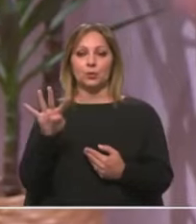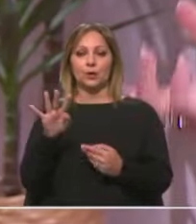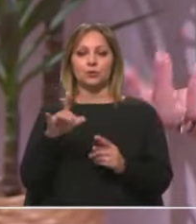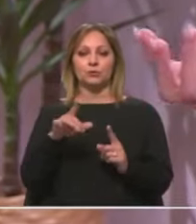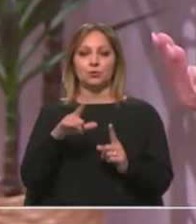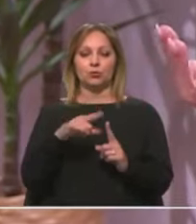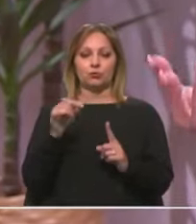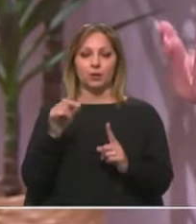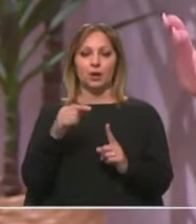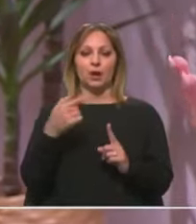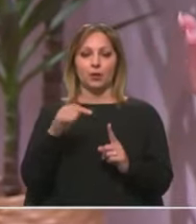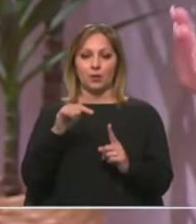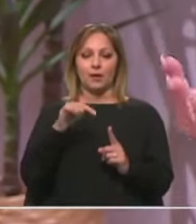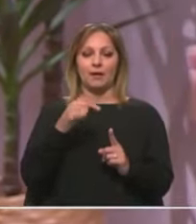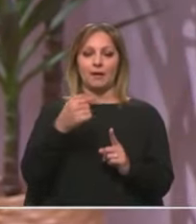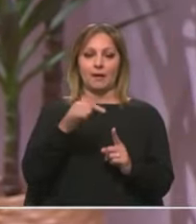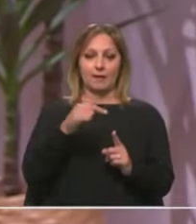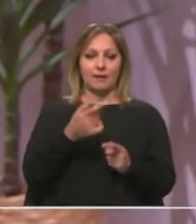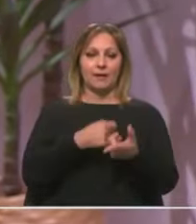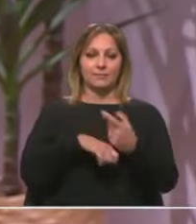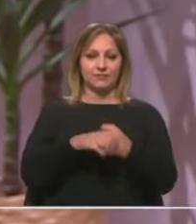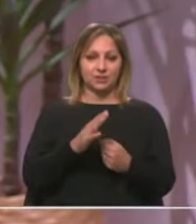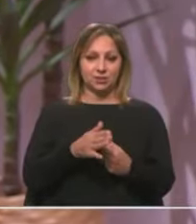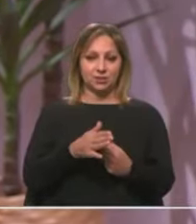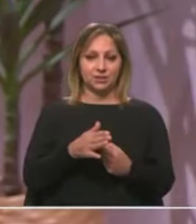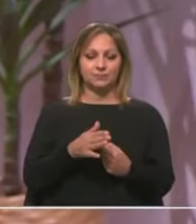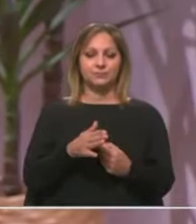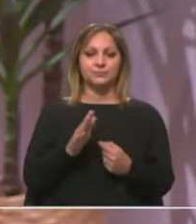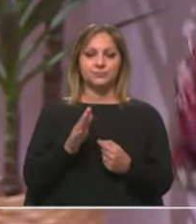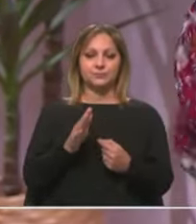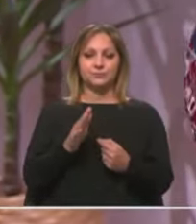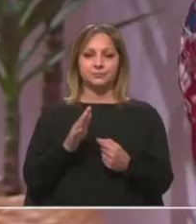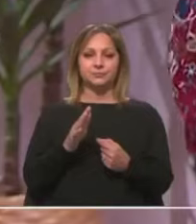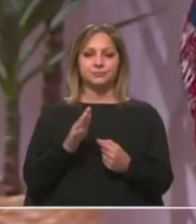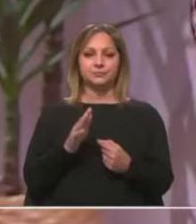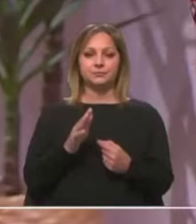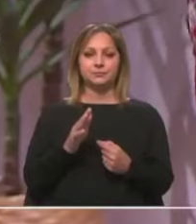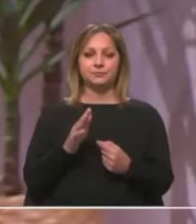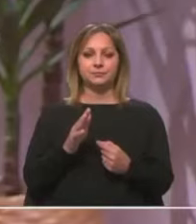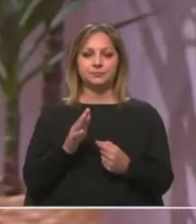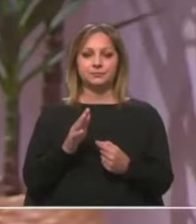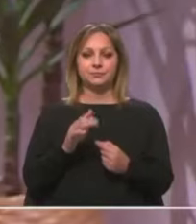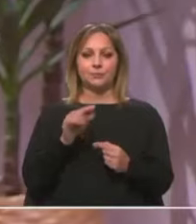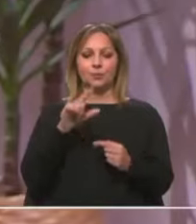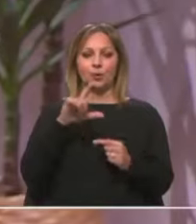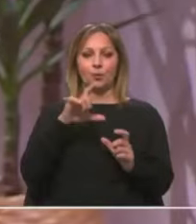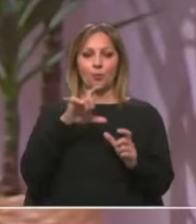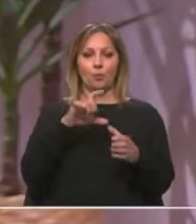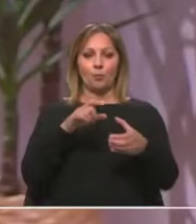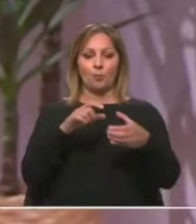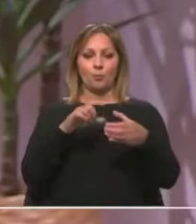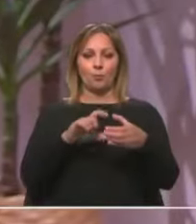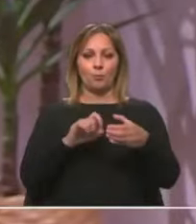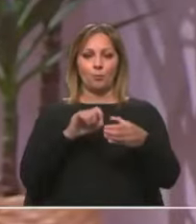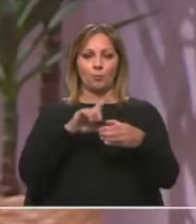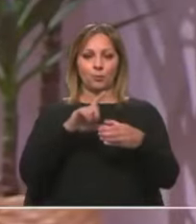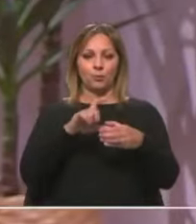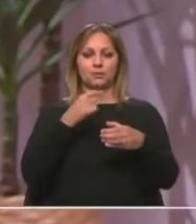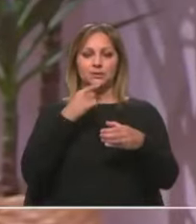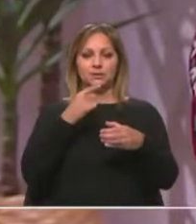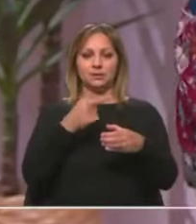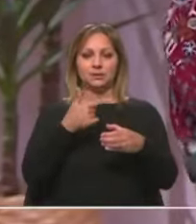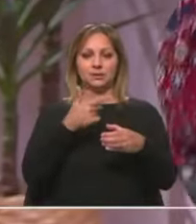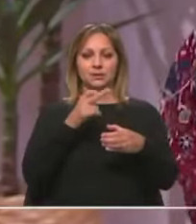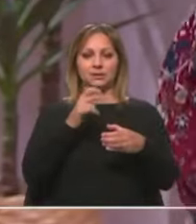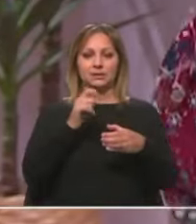trevo comprar. de quatro Diana, agora folhas? já há à venda, já há inclusive aqueles potinhos, portanto, que a pessoa que diz mesmo trevo